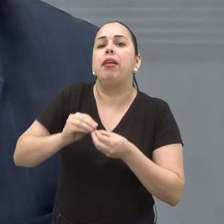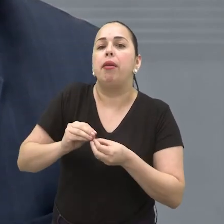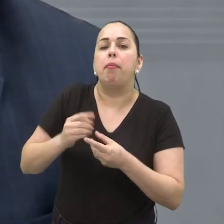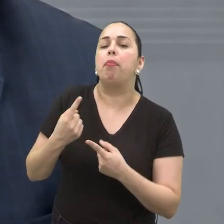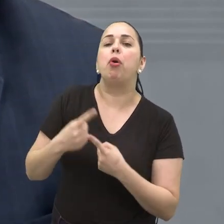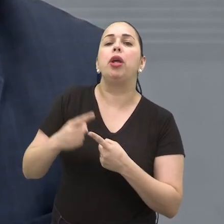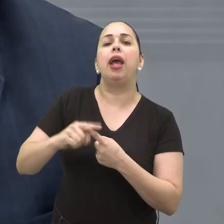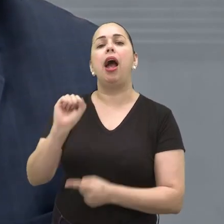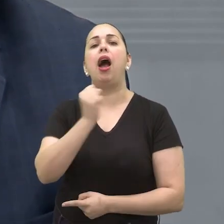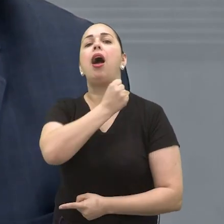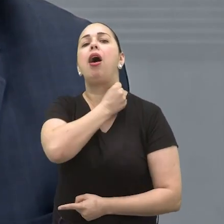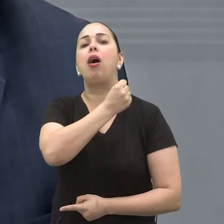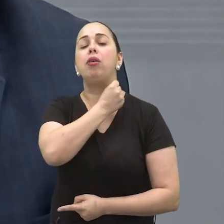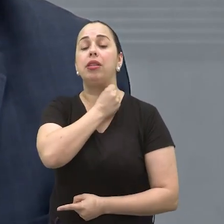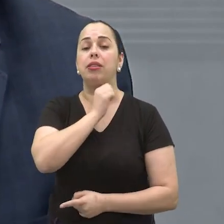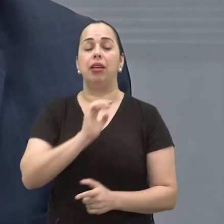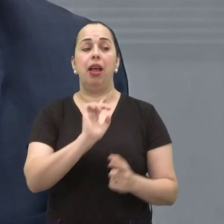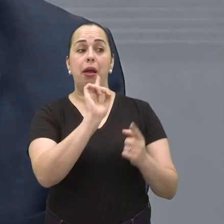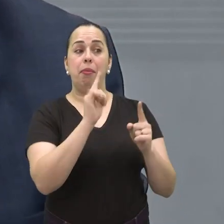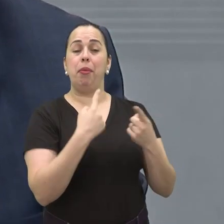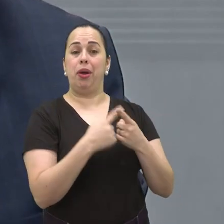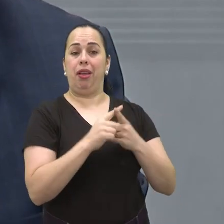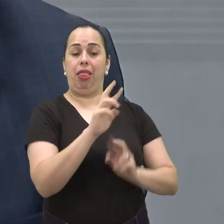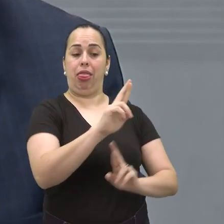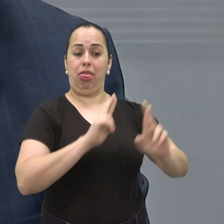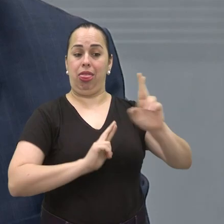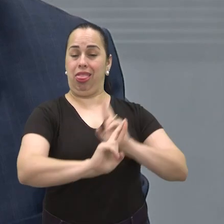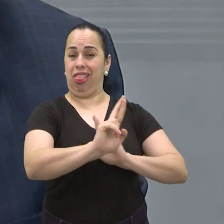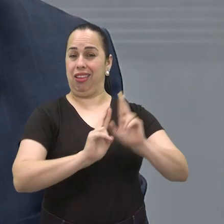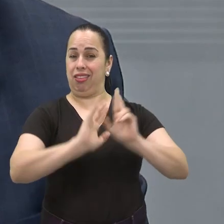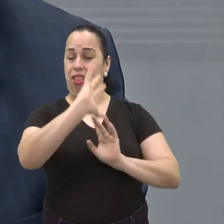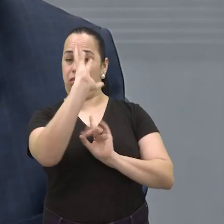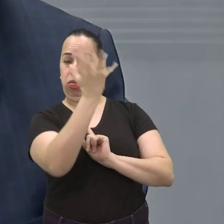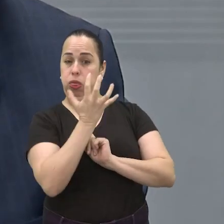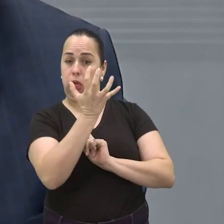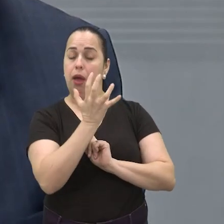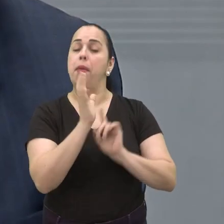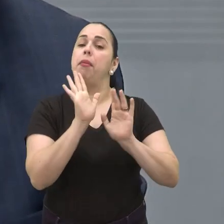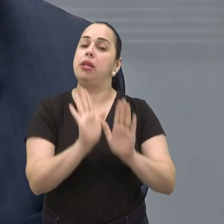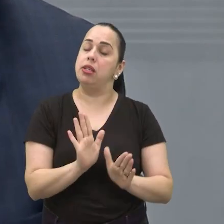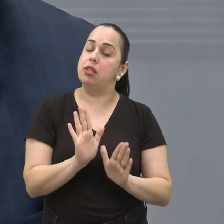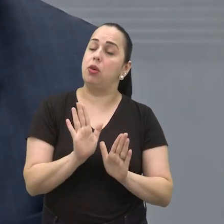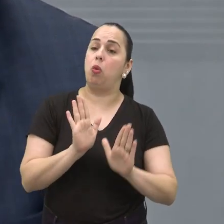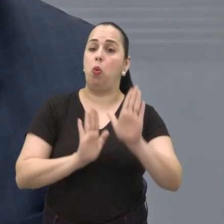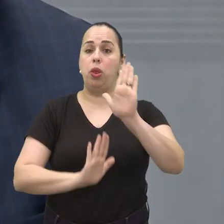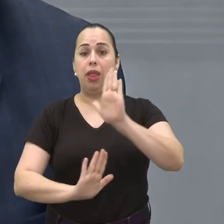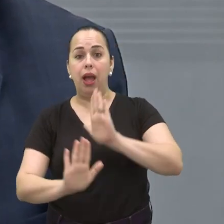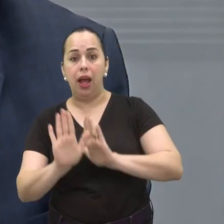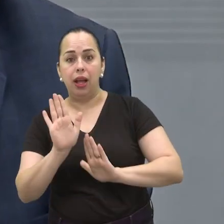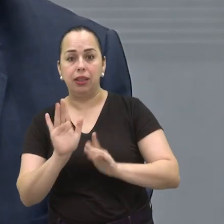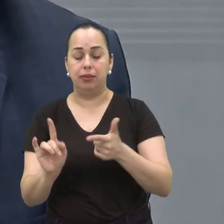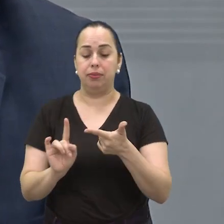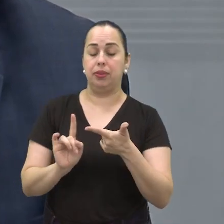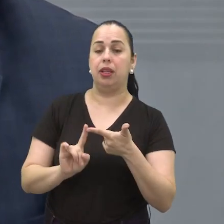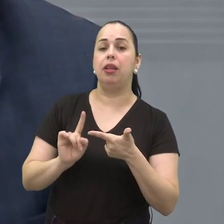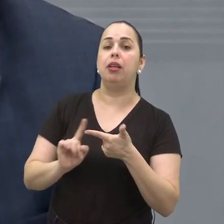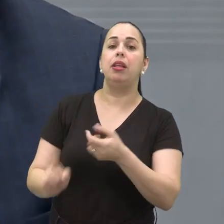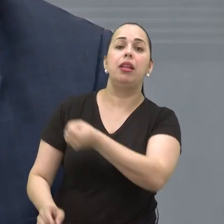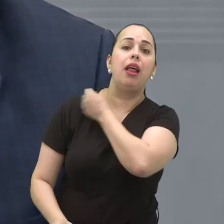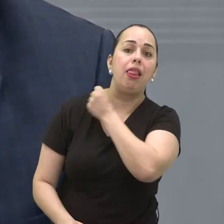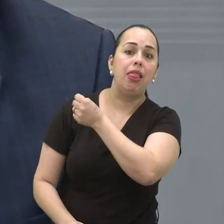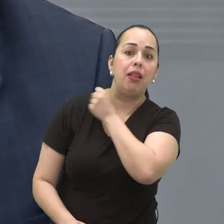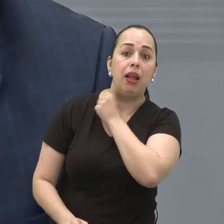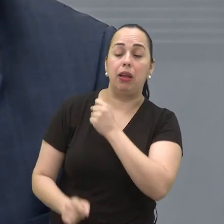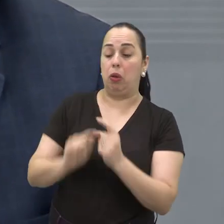está falando de um estresse de relações, e aí essas relações, obviamente, precisam ser cuidadas, precisam ser preservadas. Se eu estou falando de uma origem